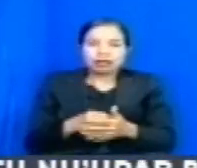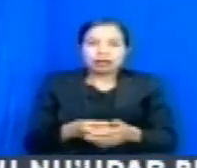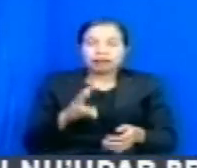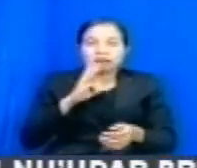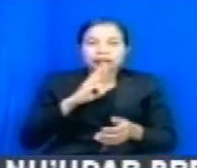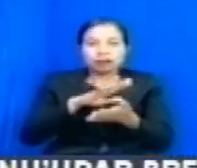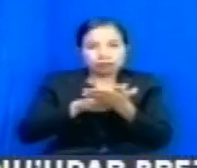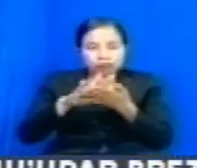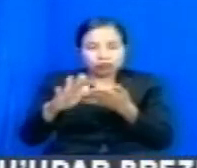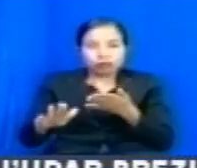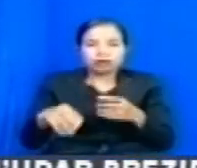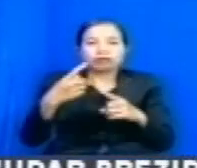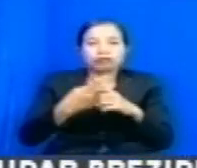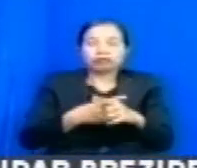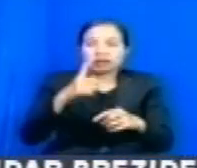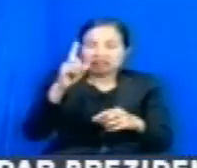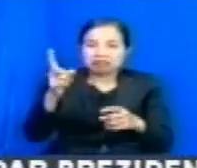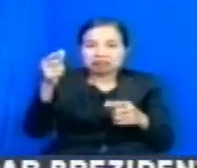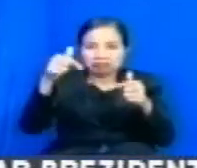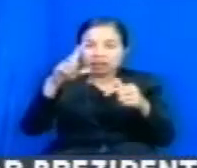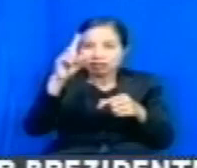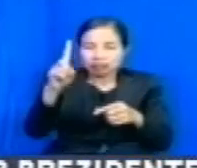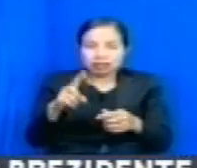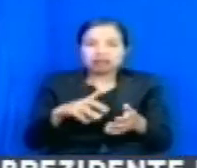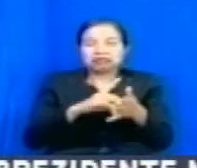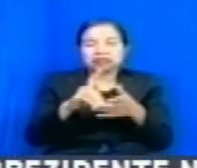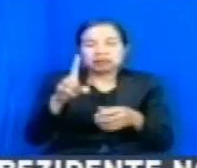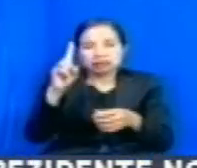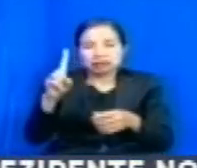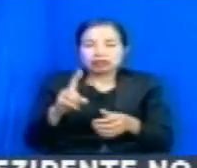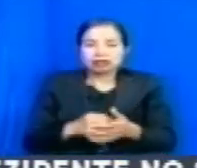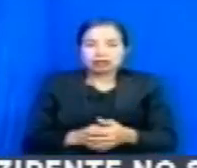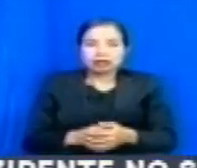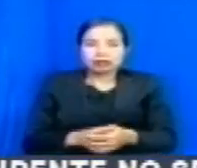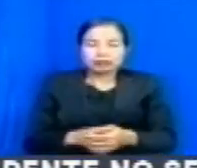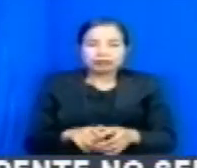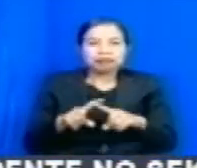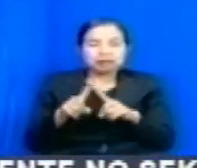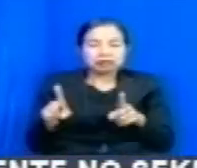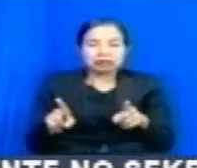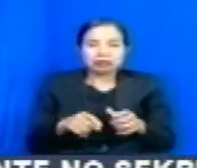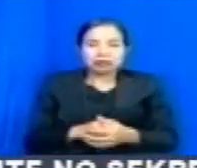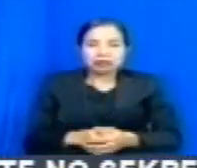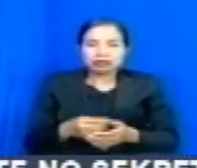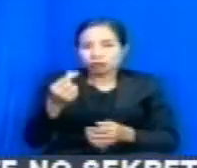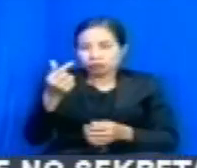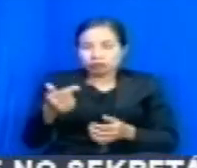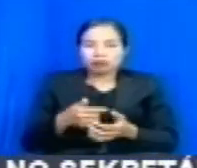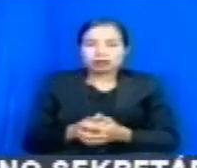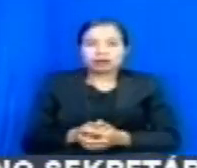ruma pula ida mak mai dala ida o semana ida mak mai dala ida mas mai hane sambe. Na kanku nia aine tu